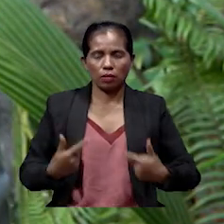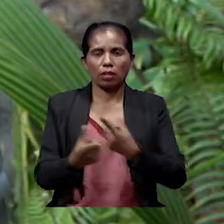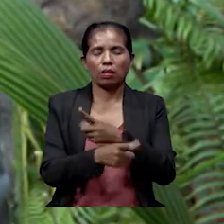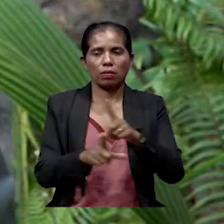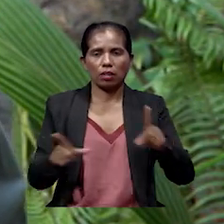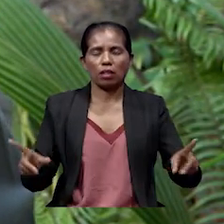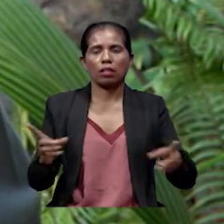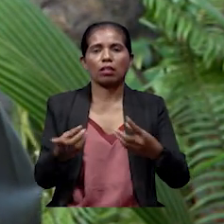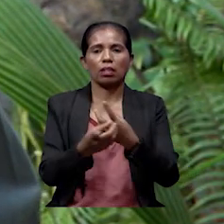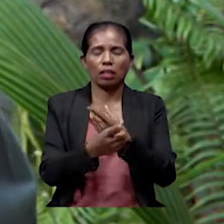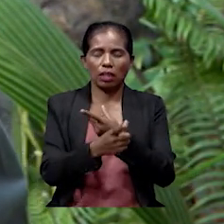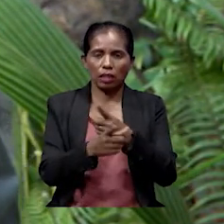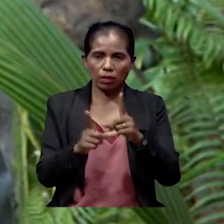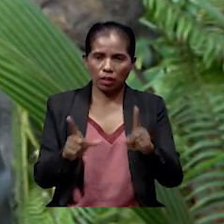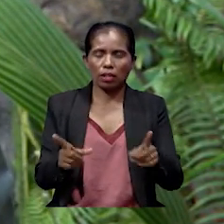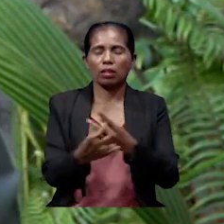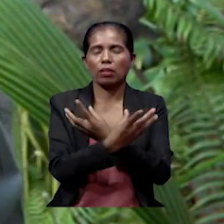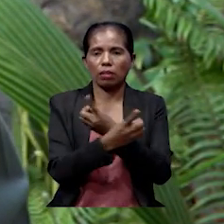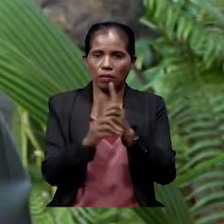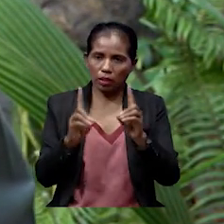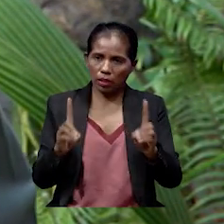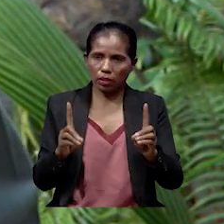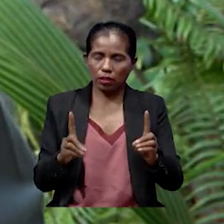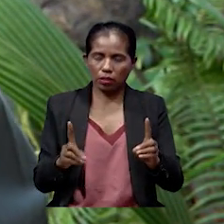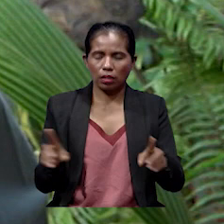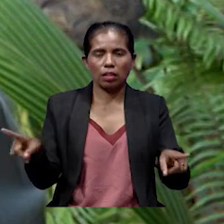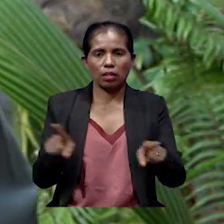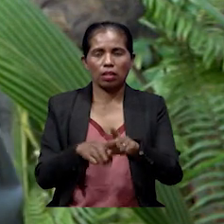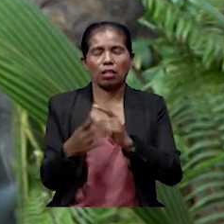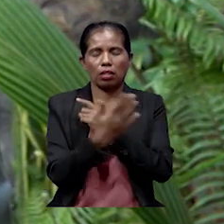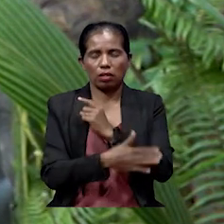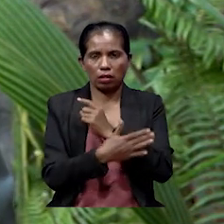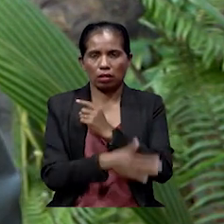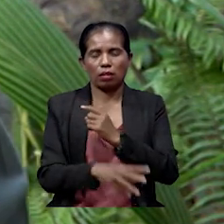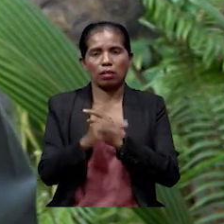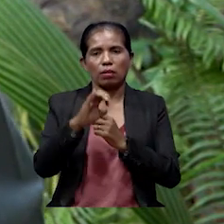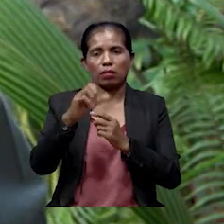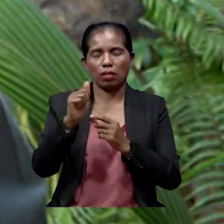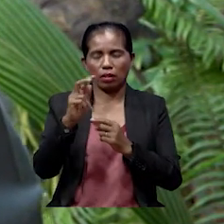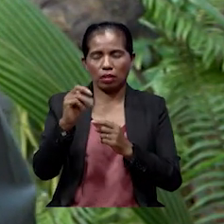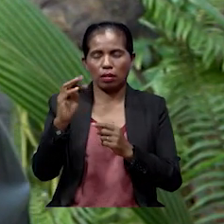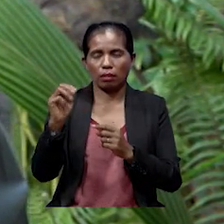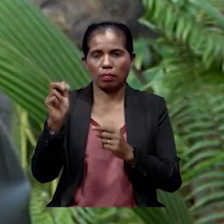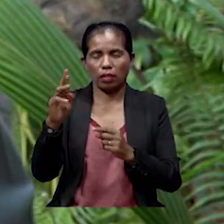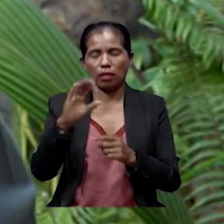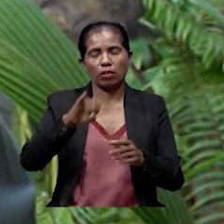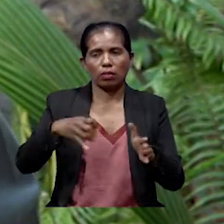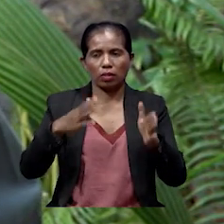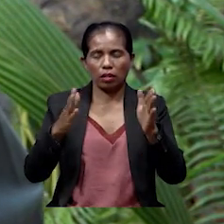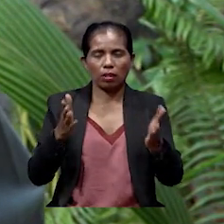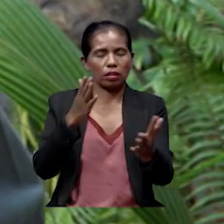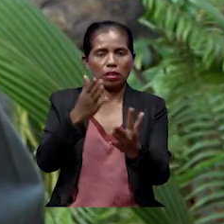democracia, mas bem a Rai Balão, nessa Mianmar, e tinha vizinho, jornalista está na